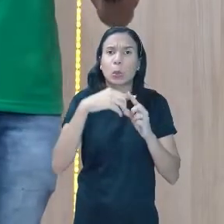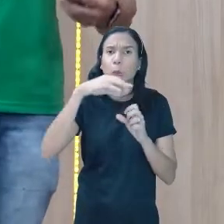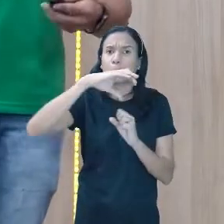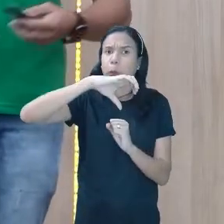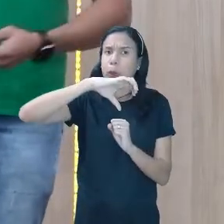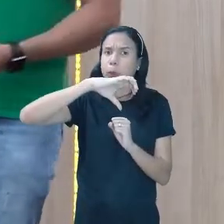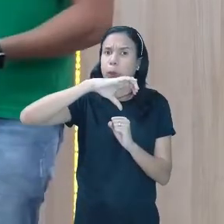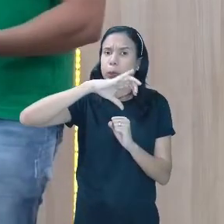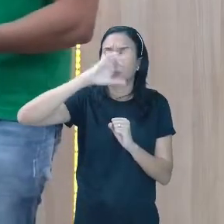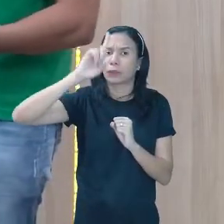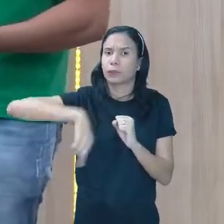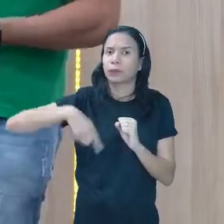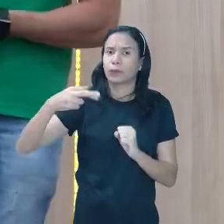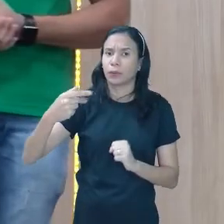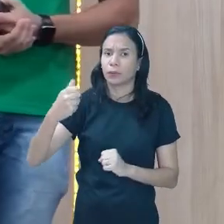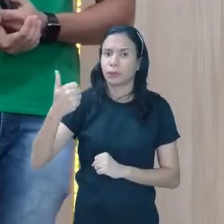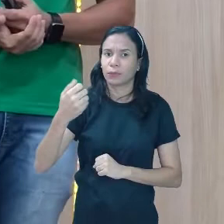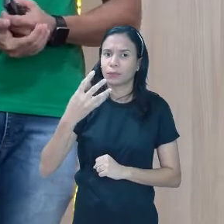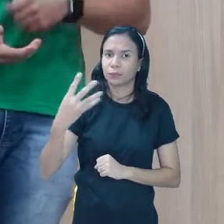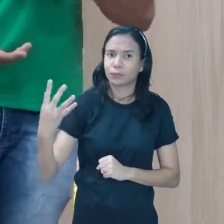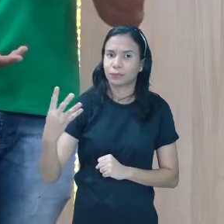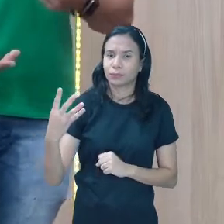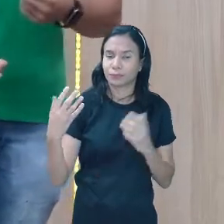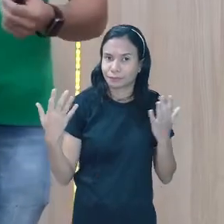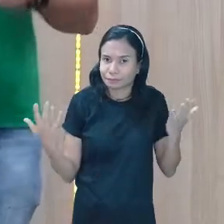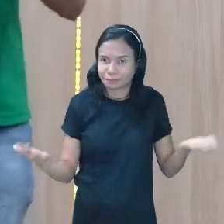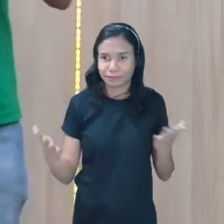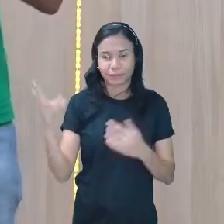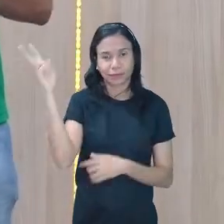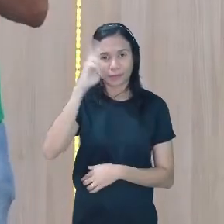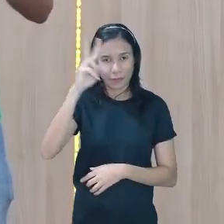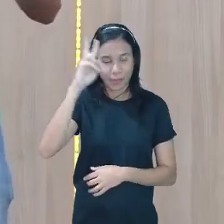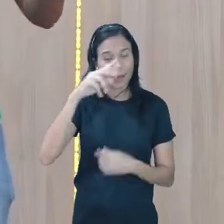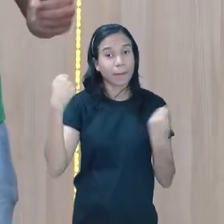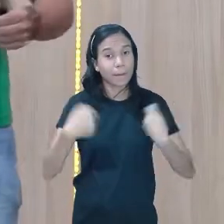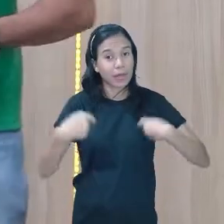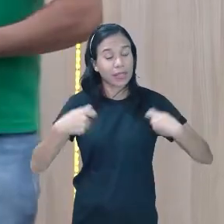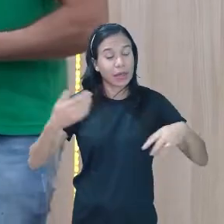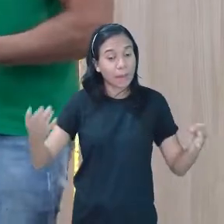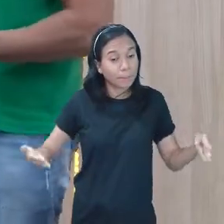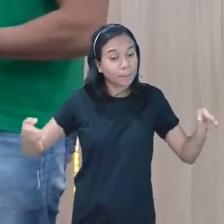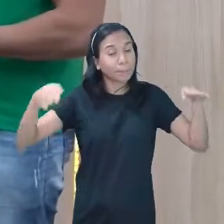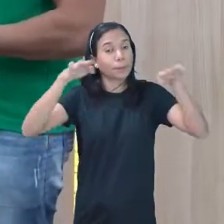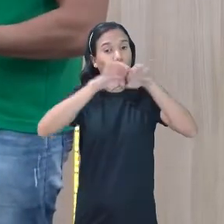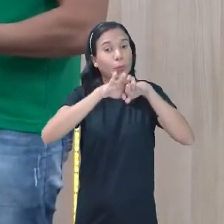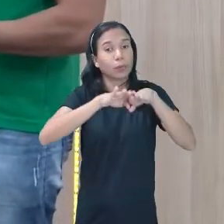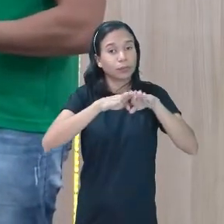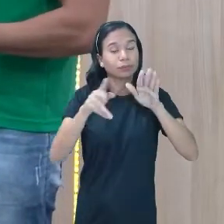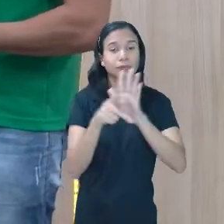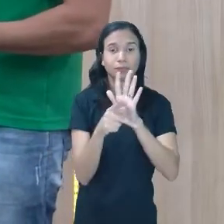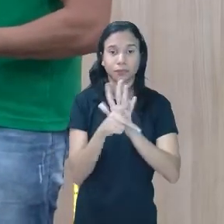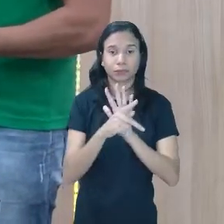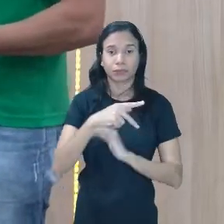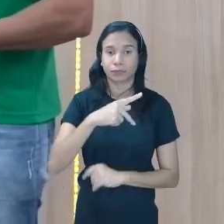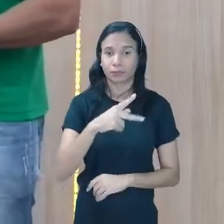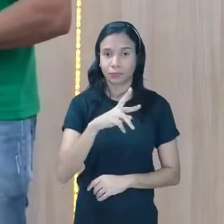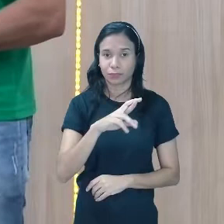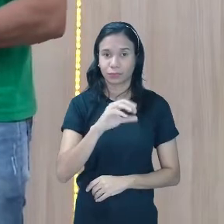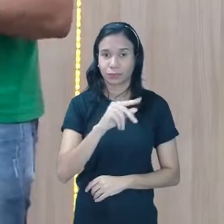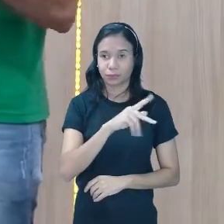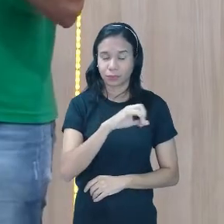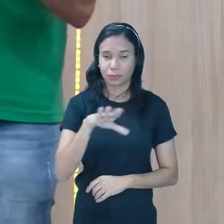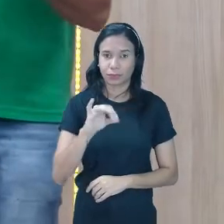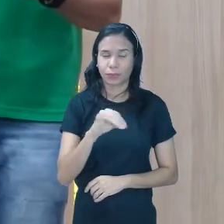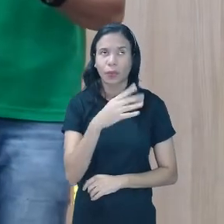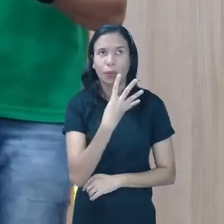quanto vai dar 144? Lembra, né? Para ser proporcional, o produto tem que dar o mesmo. Então,